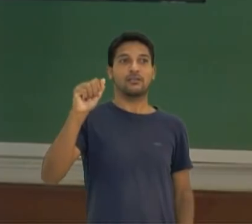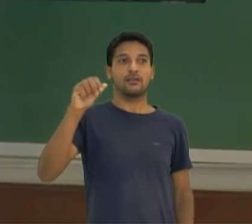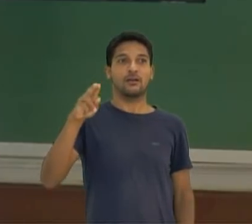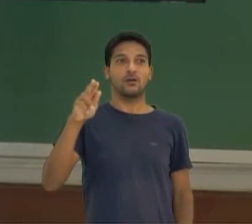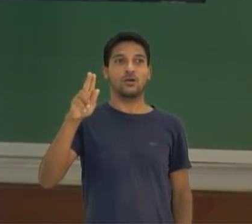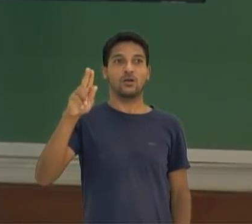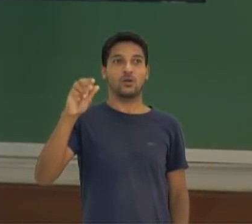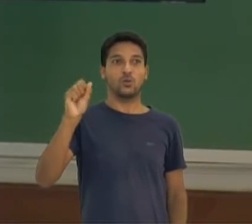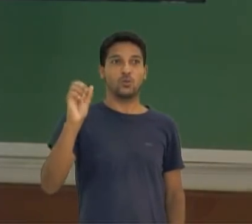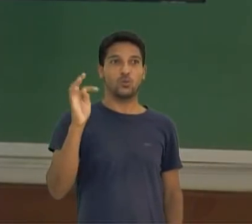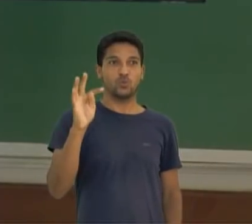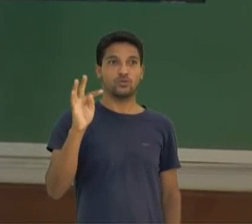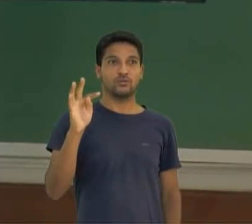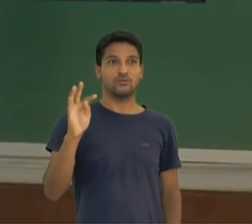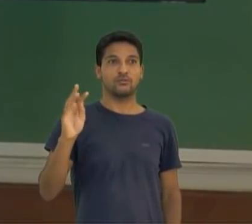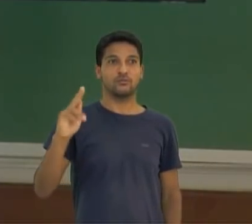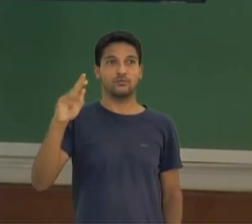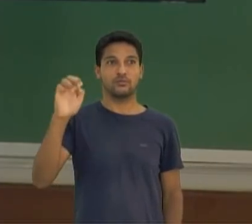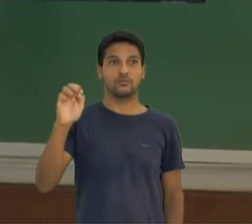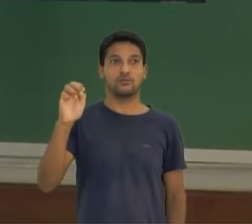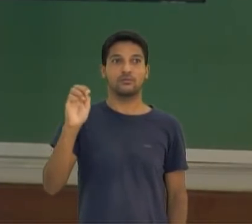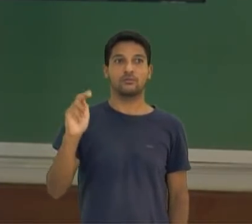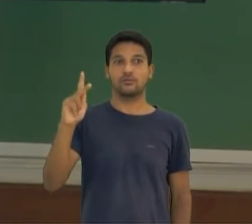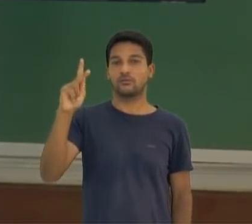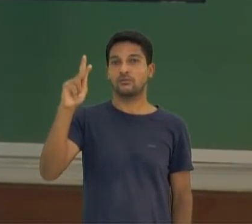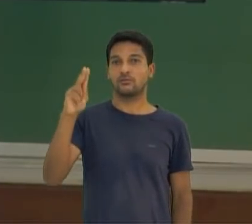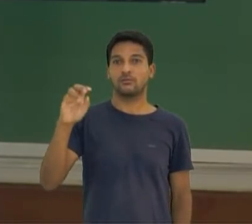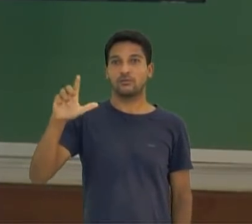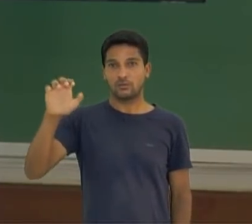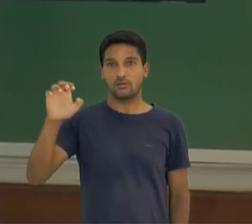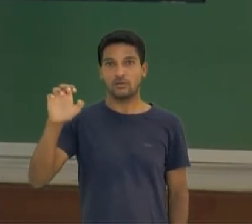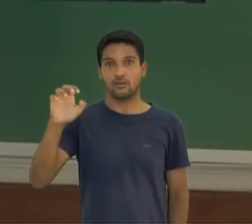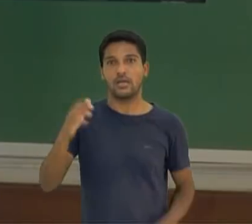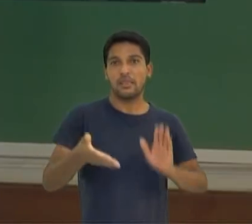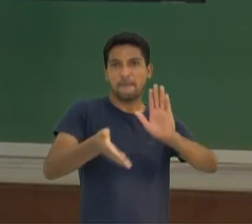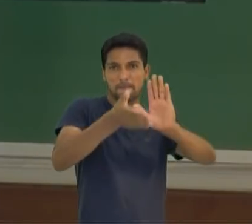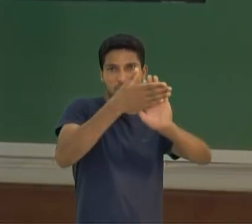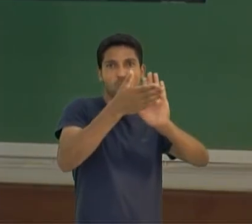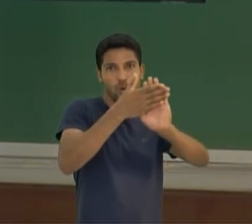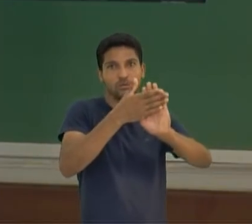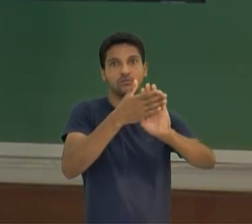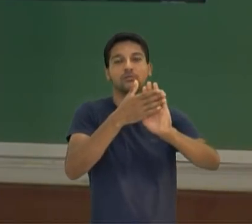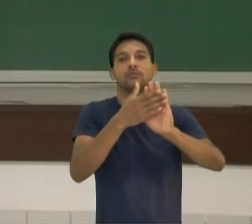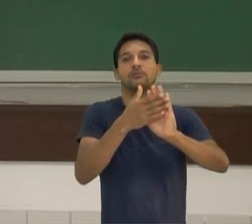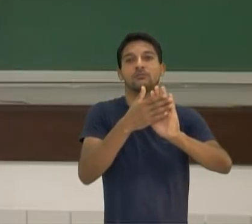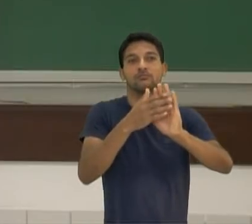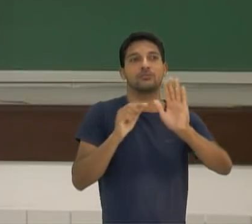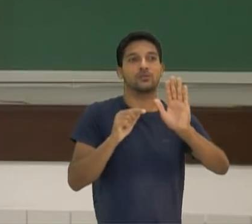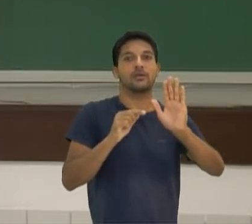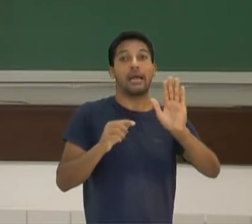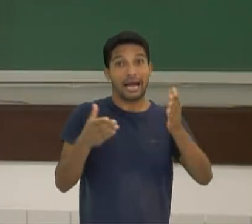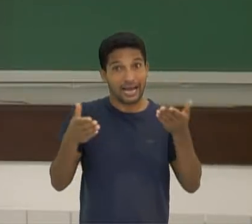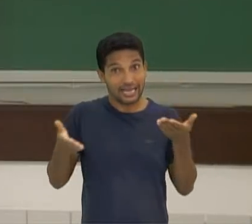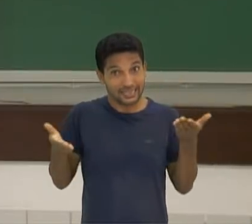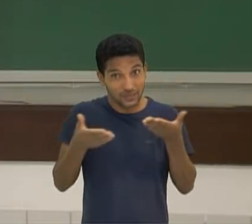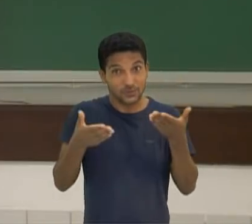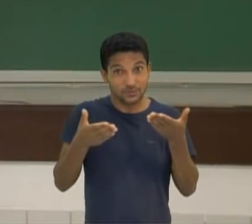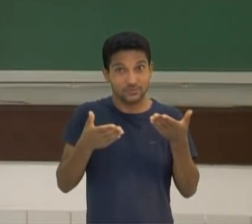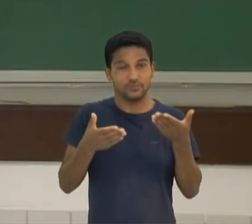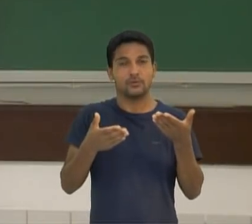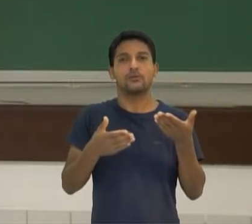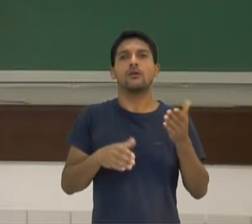definição, e essa definição do Kekulé é aceita até hoje. Segundo